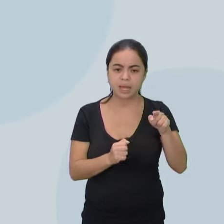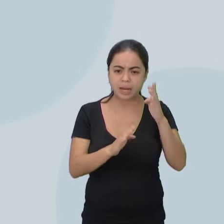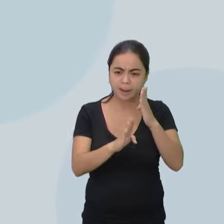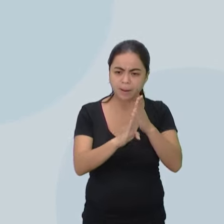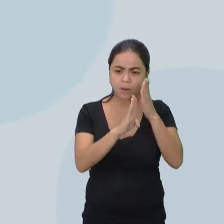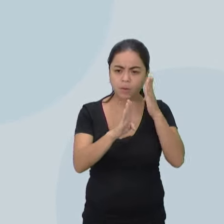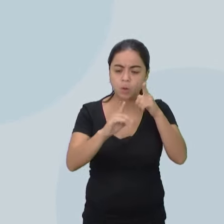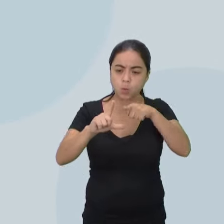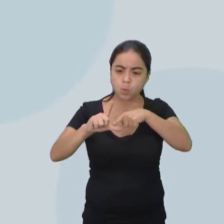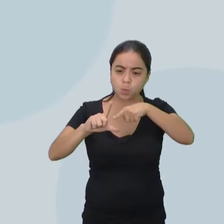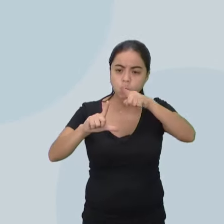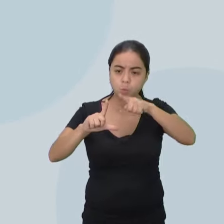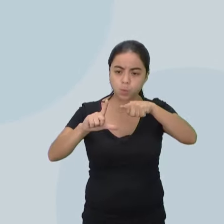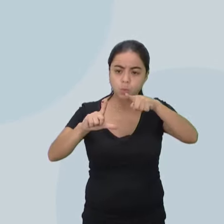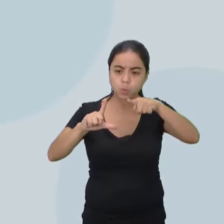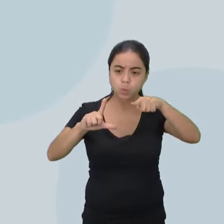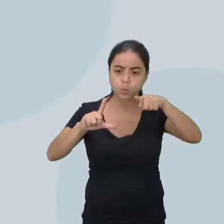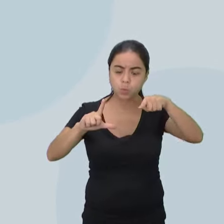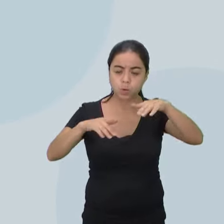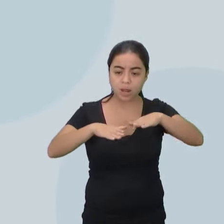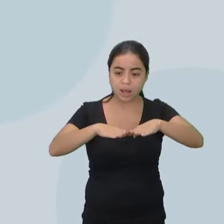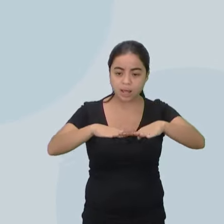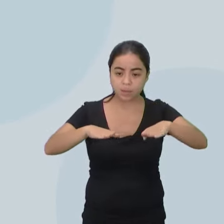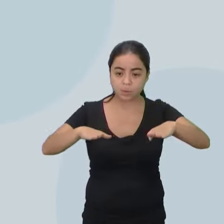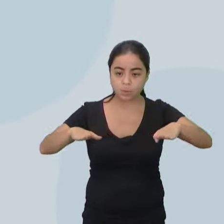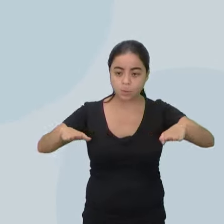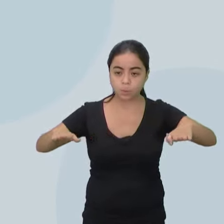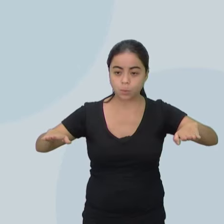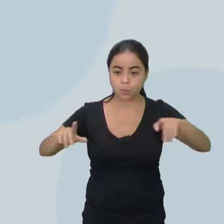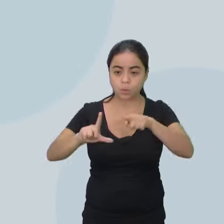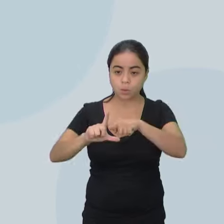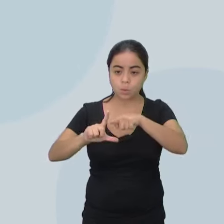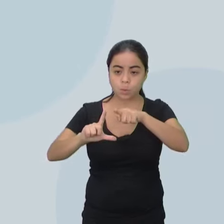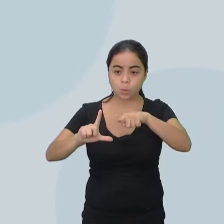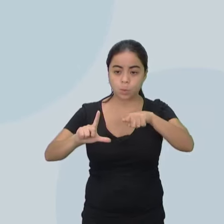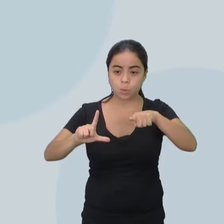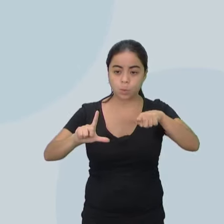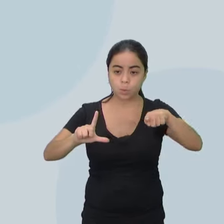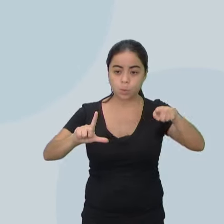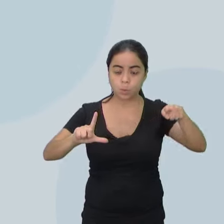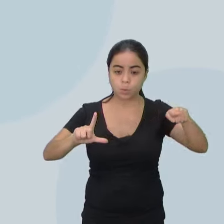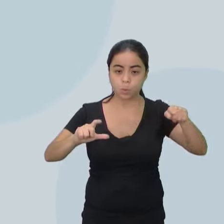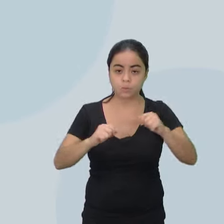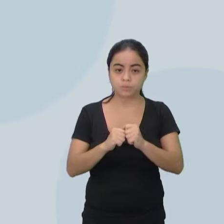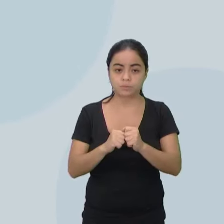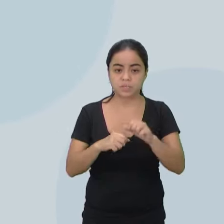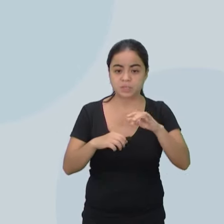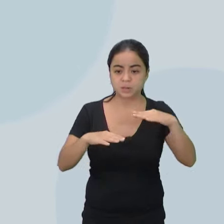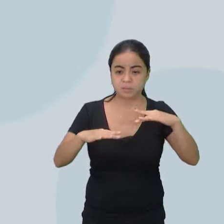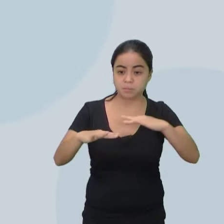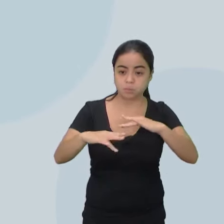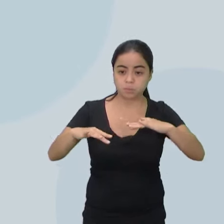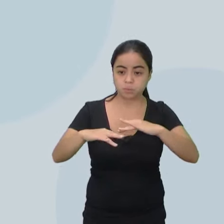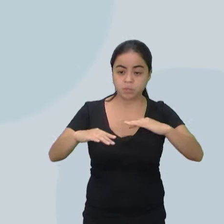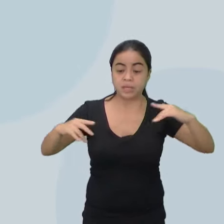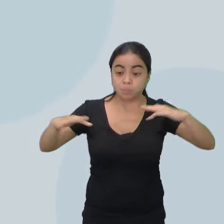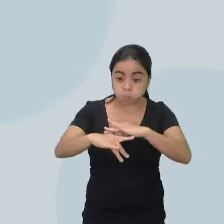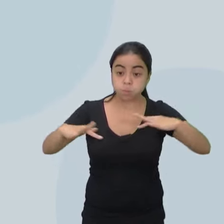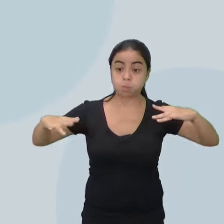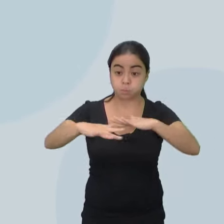detecta oscilações na superfície da Terra, desde pequenos abalos até